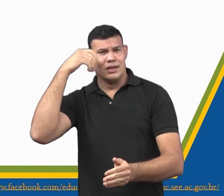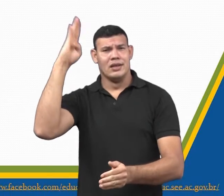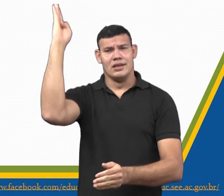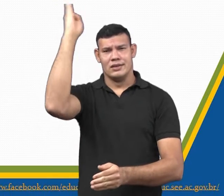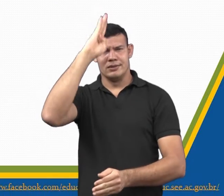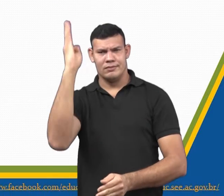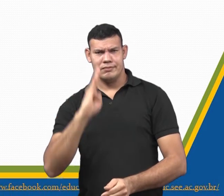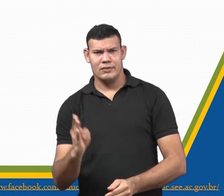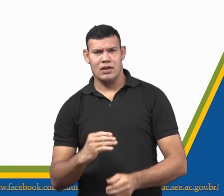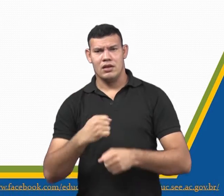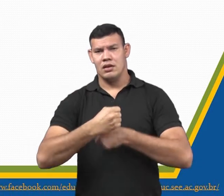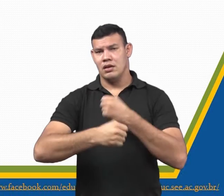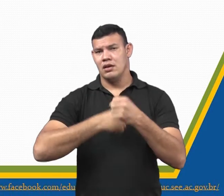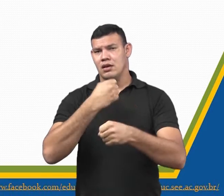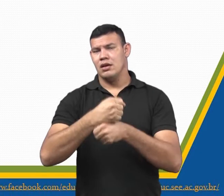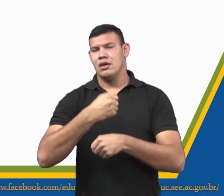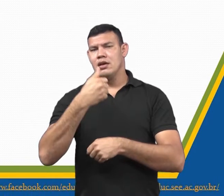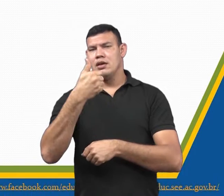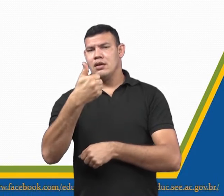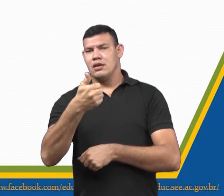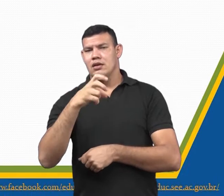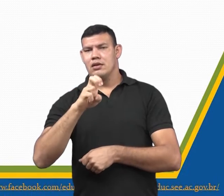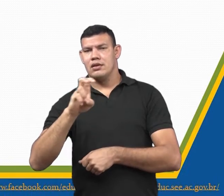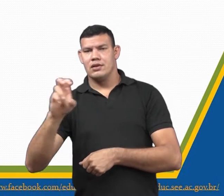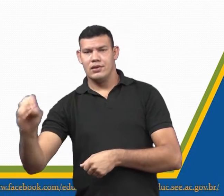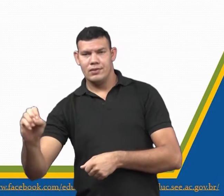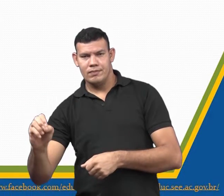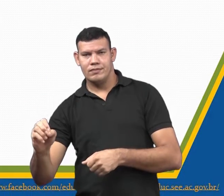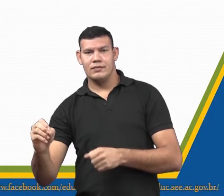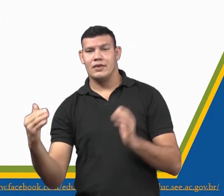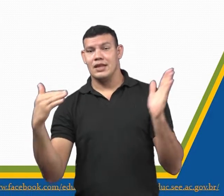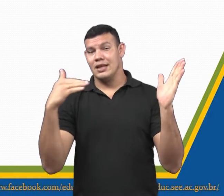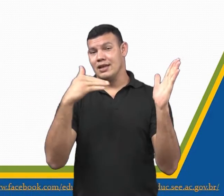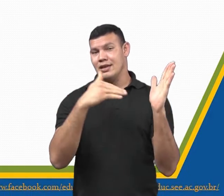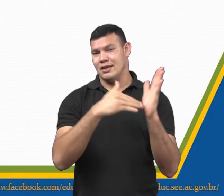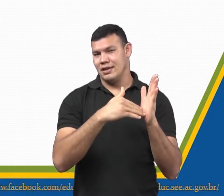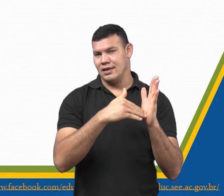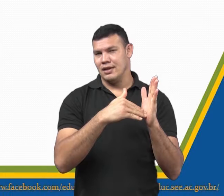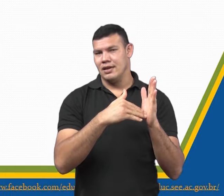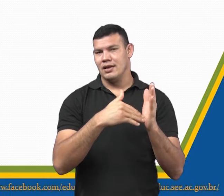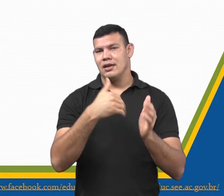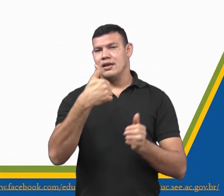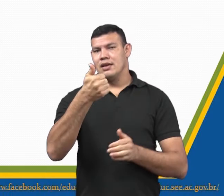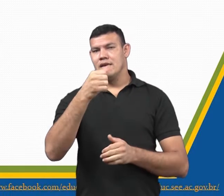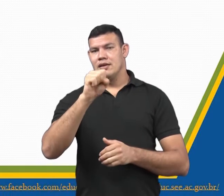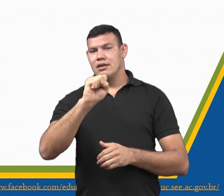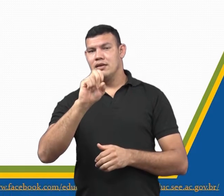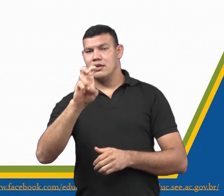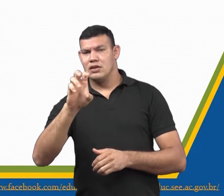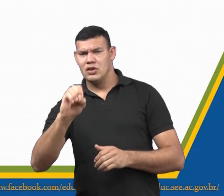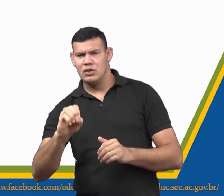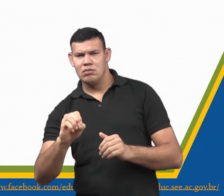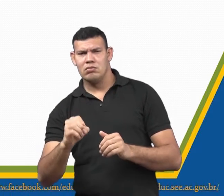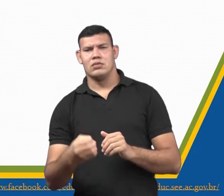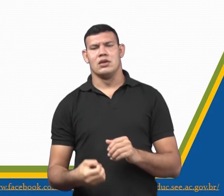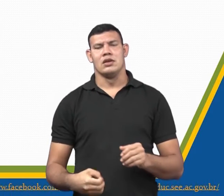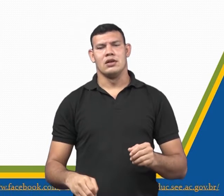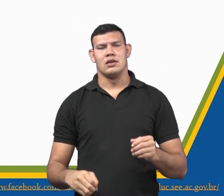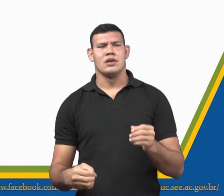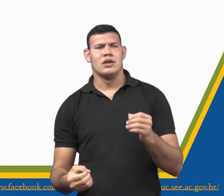de 1550, estendeu-se por 3 séculos, encerrando em